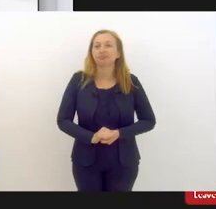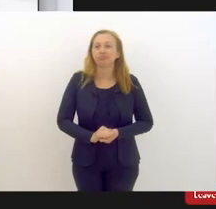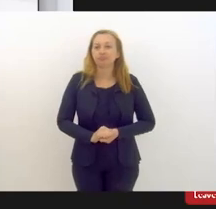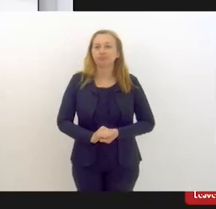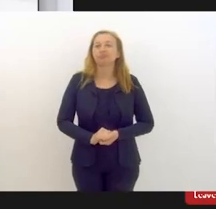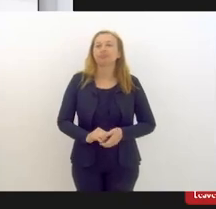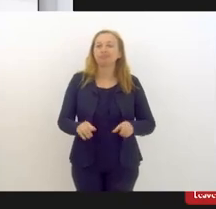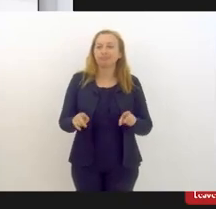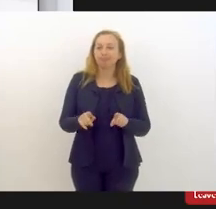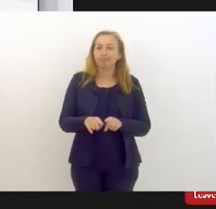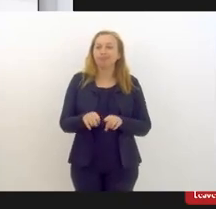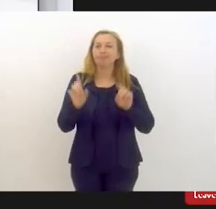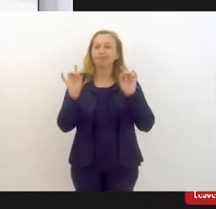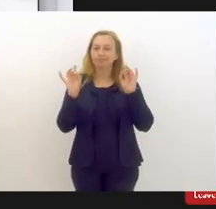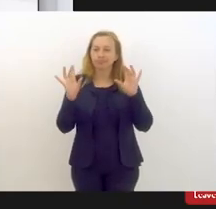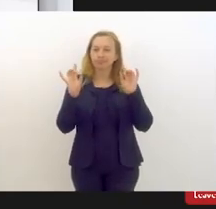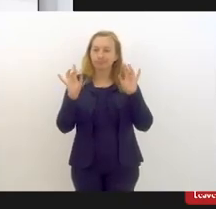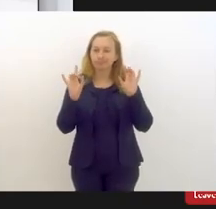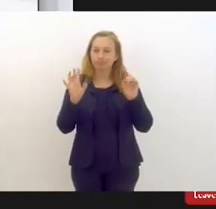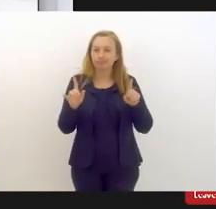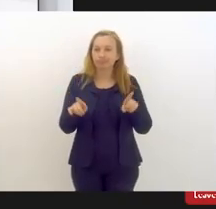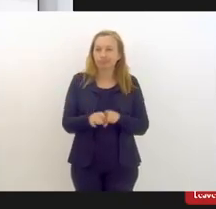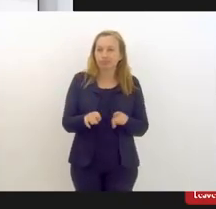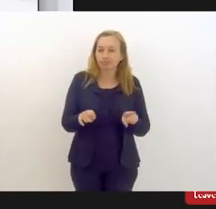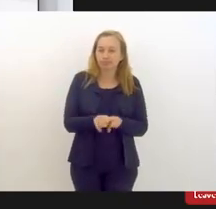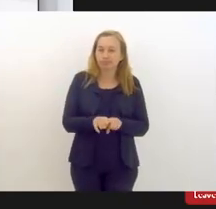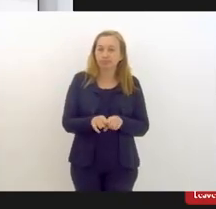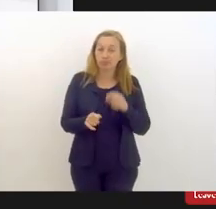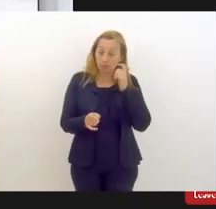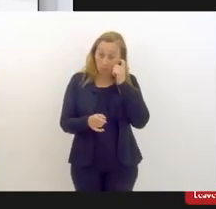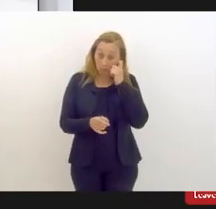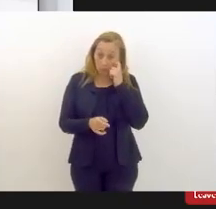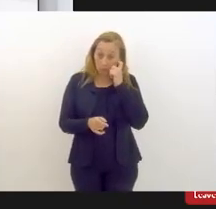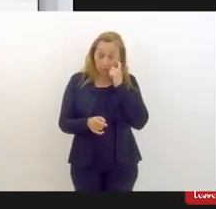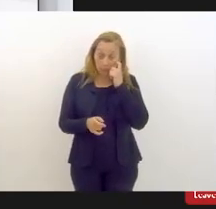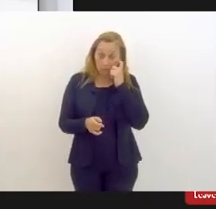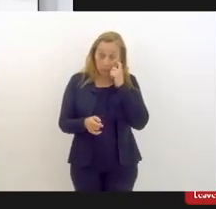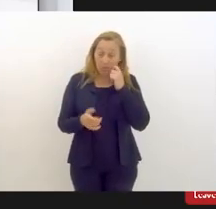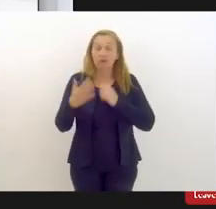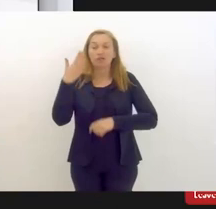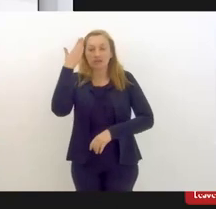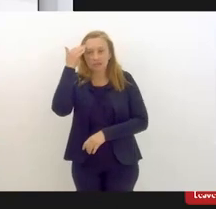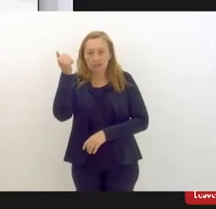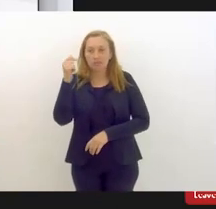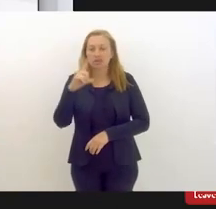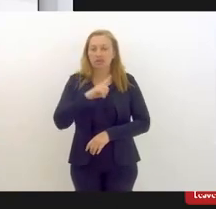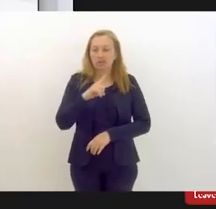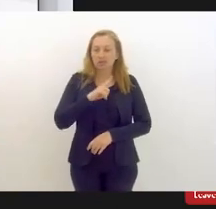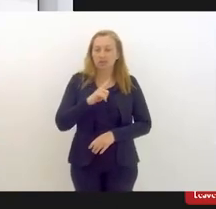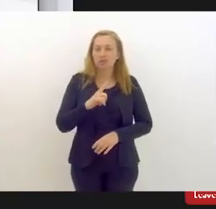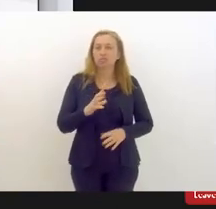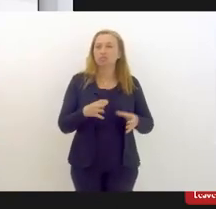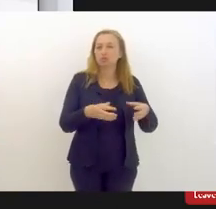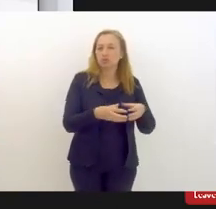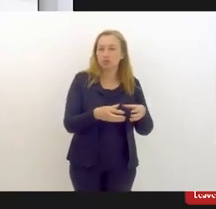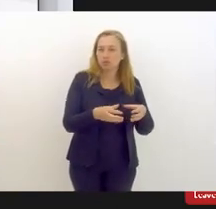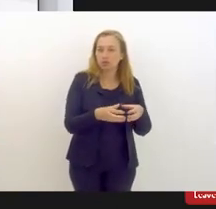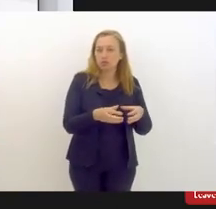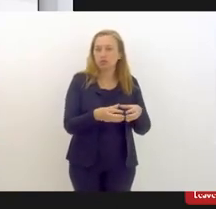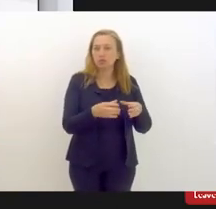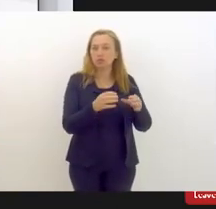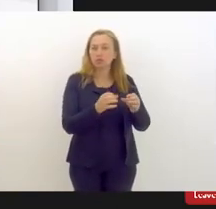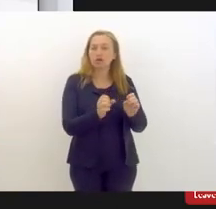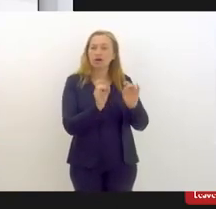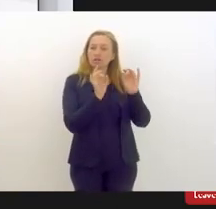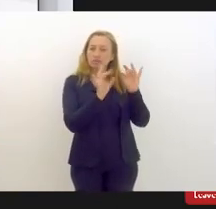Também a especialização, então a gente sabe que tem um público específico para extensão e outro para especialização.